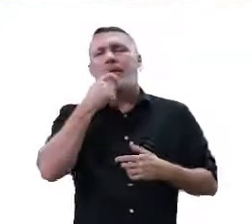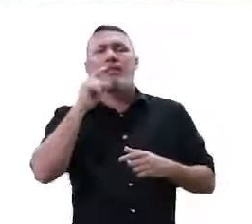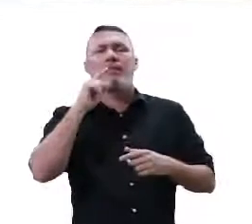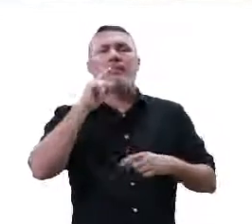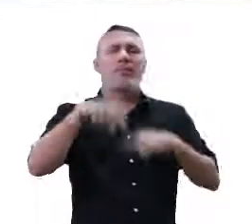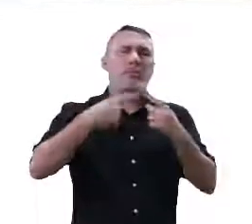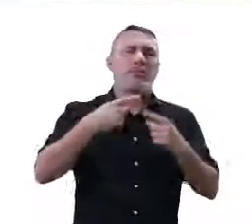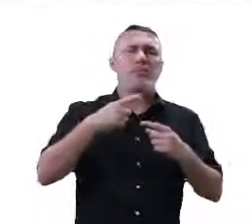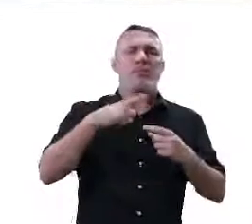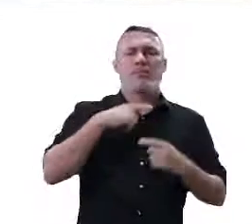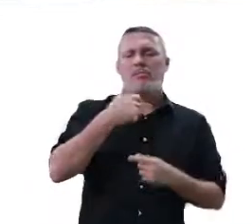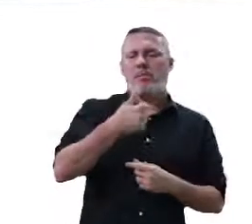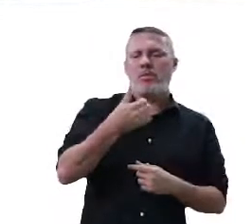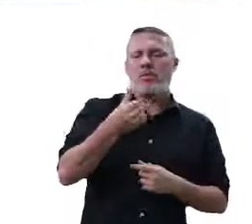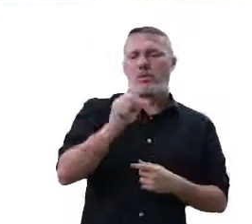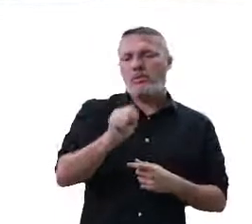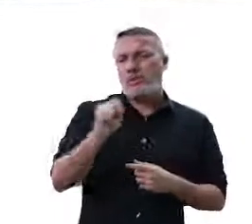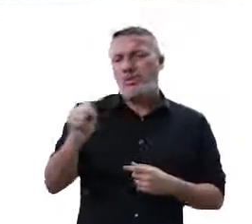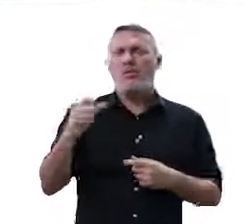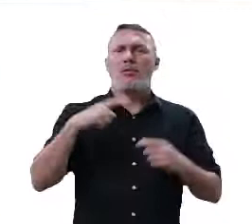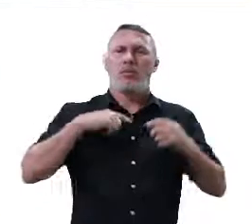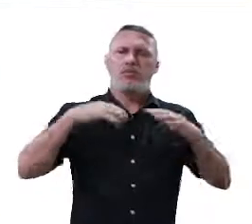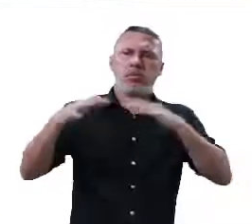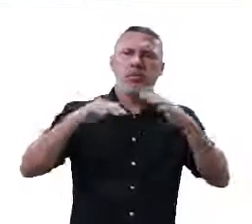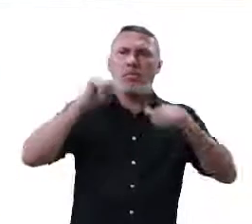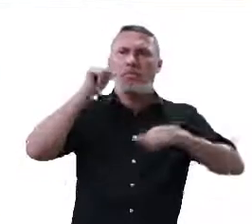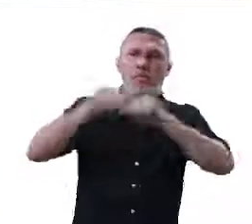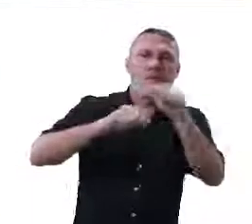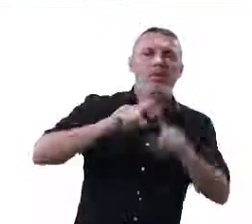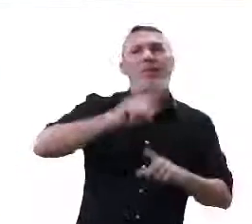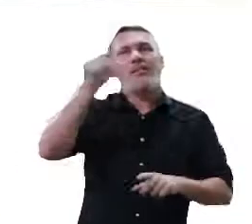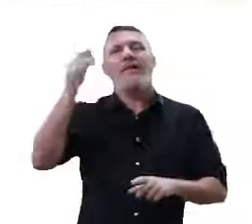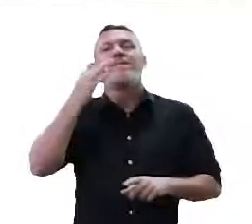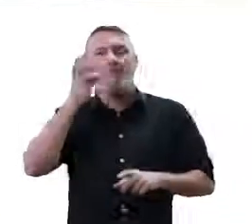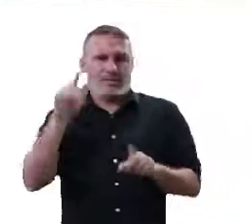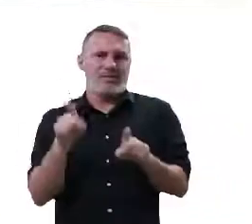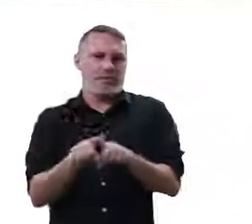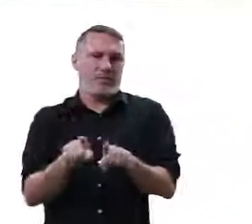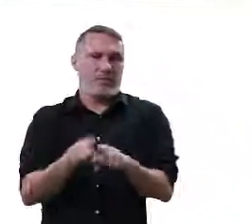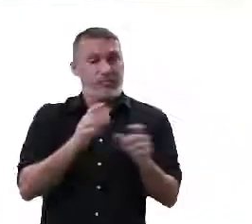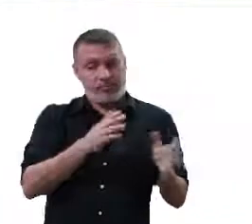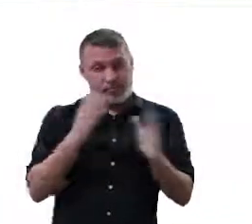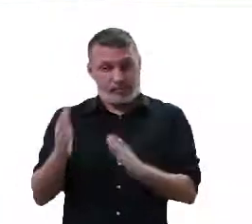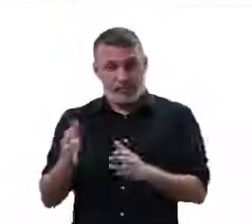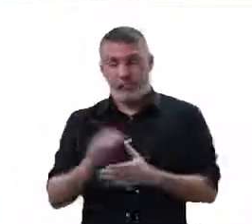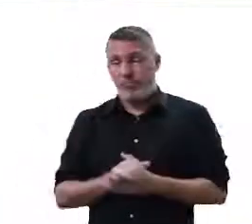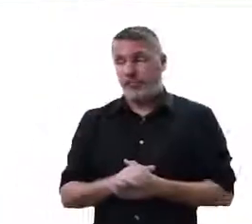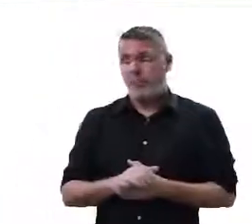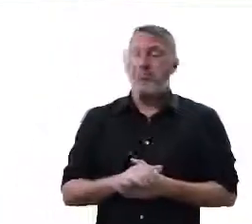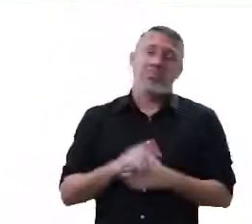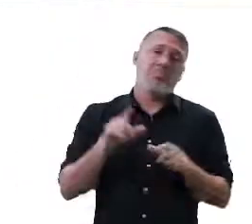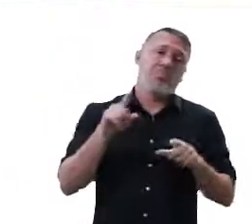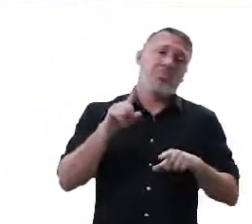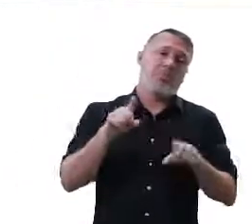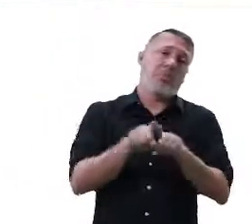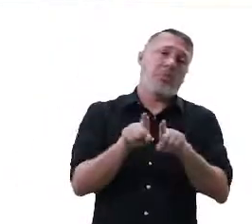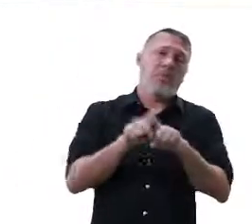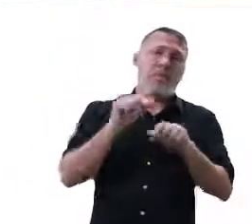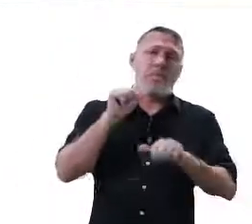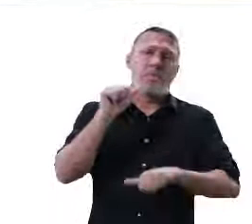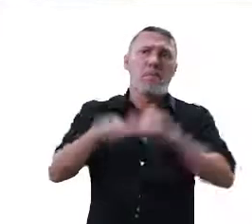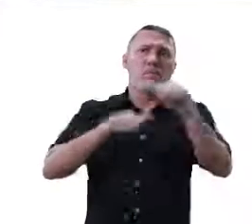1640, depois a Revolução de 1688 e depois a Revolução Francesa. Colocaria também a Revolução